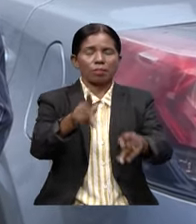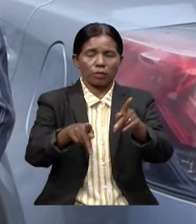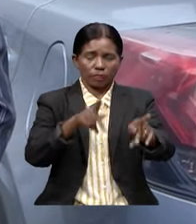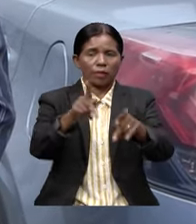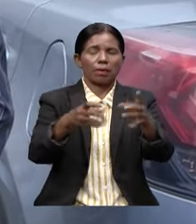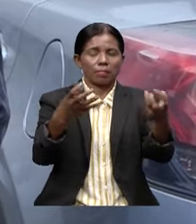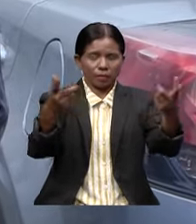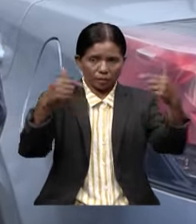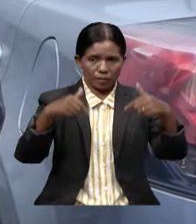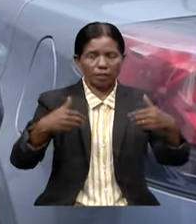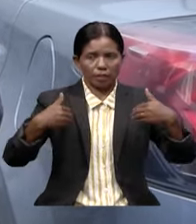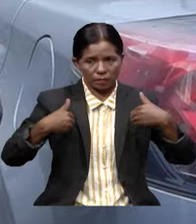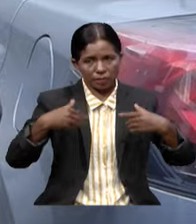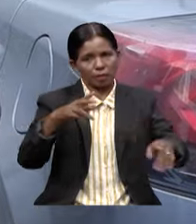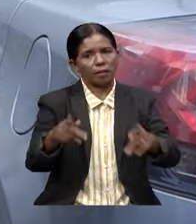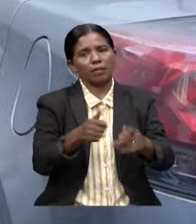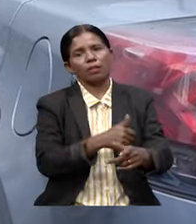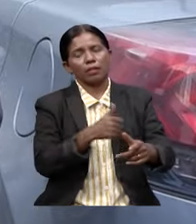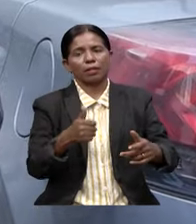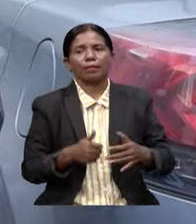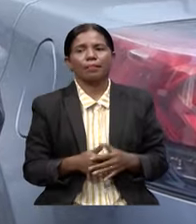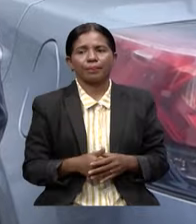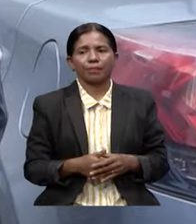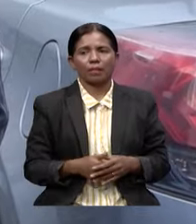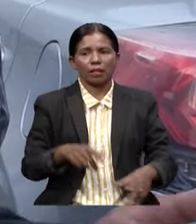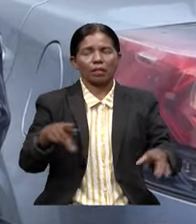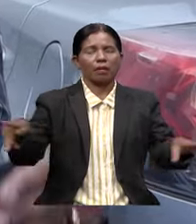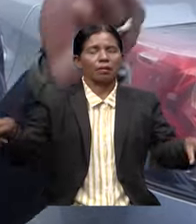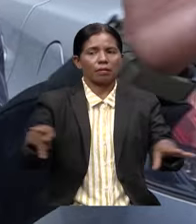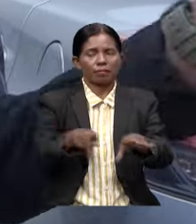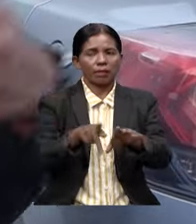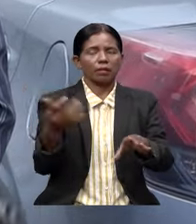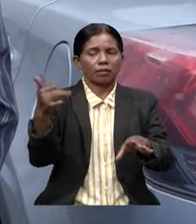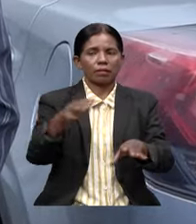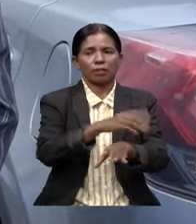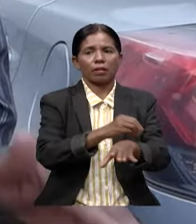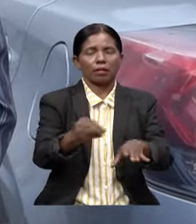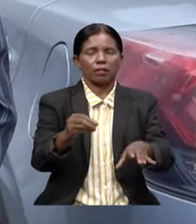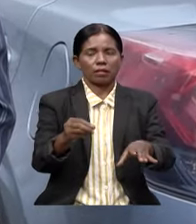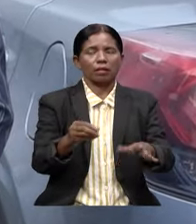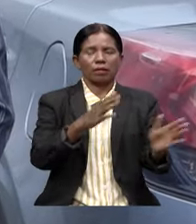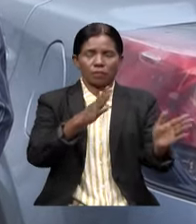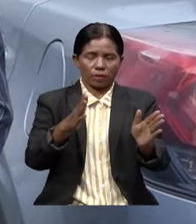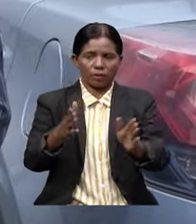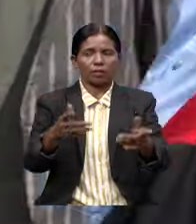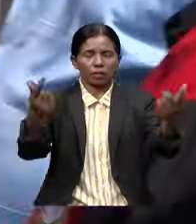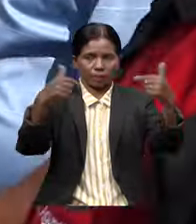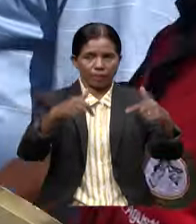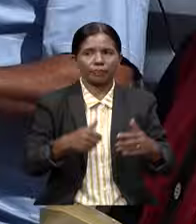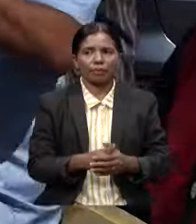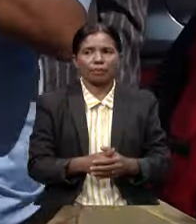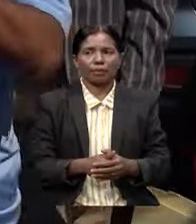tá e amos assim e amos participante sira ne bem maka inicia processo ne mai musi mai ta antes ne mosu